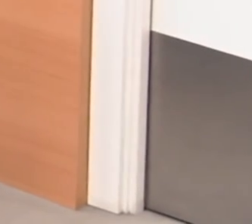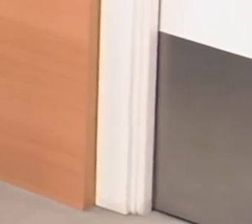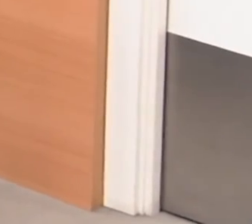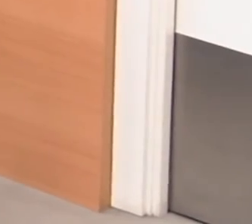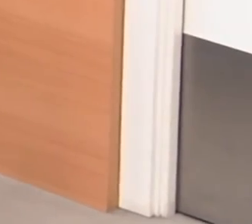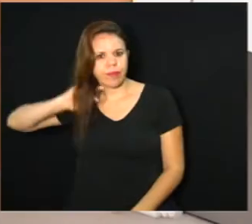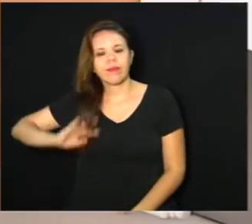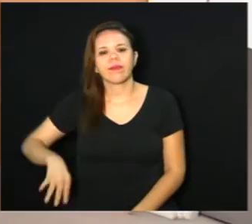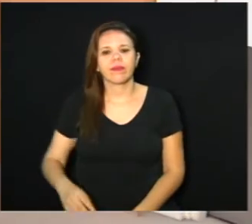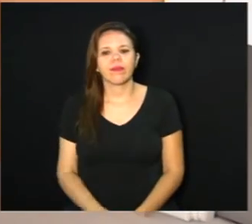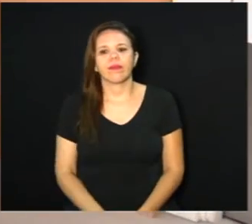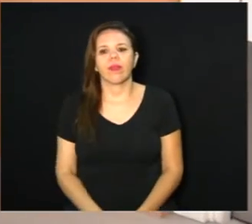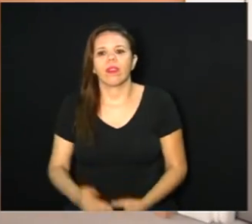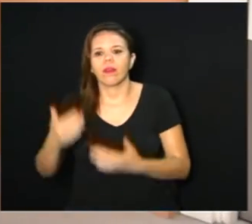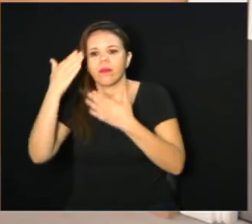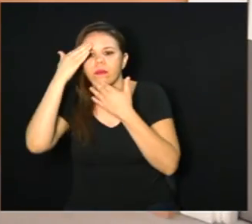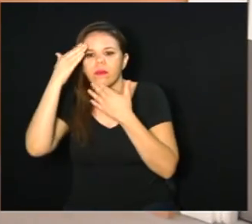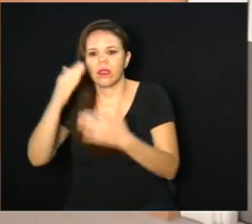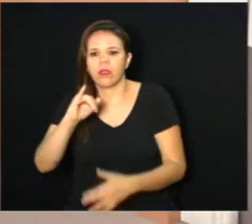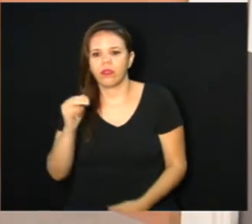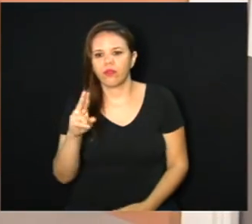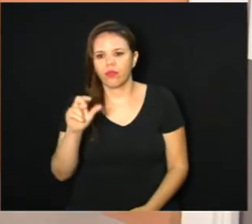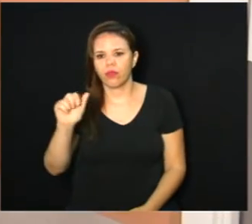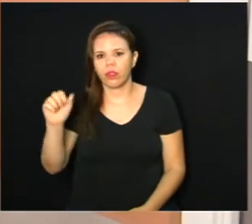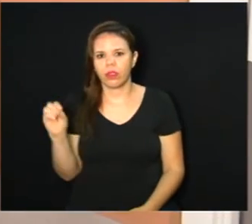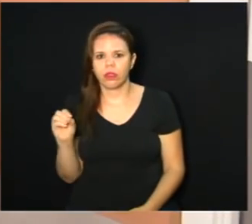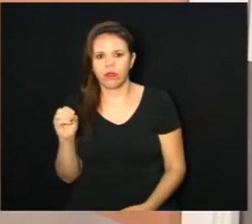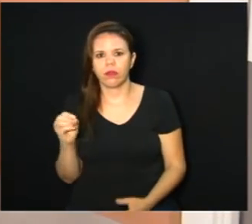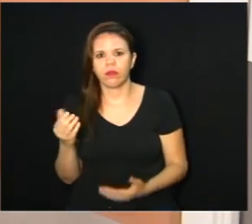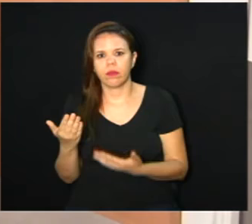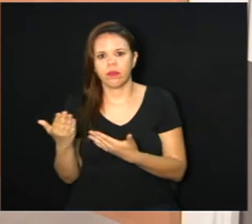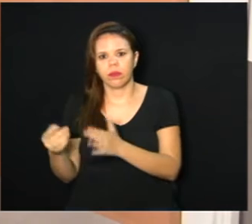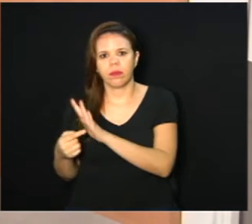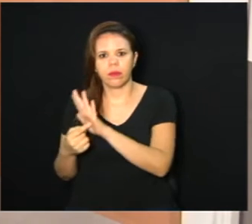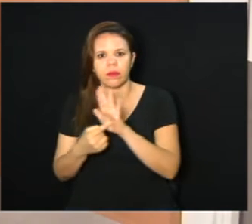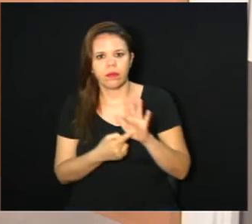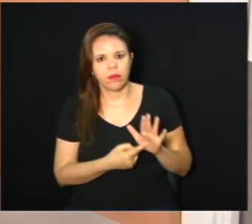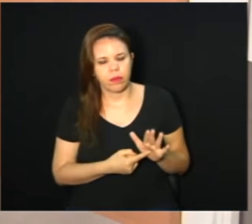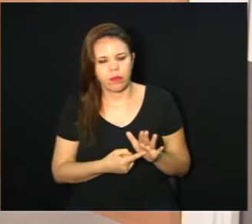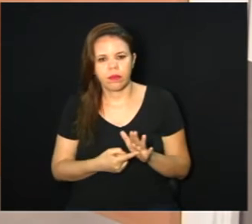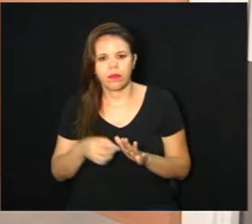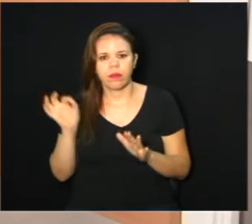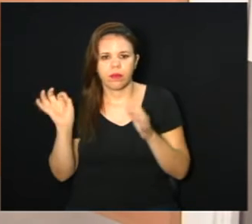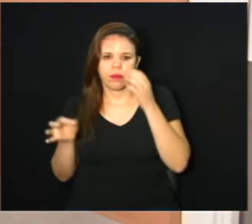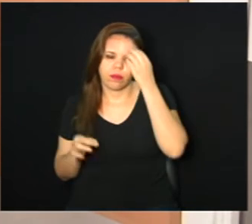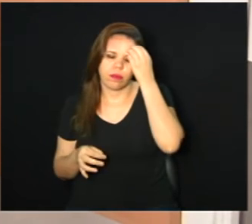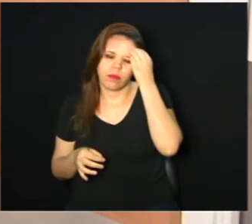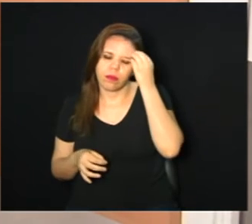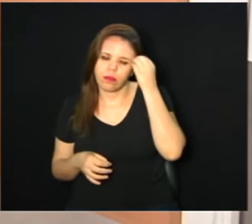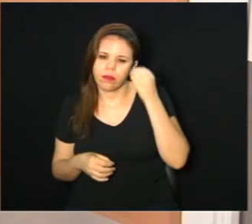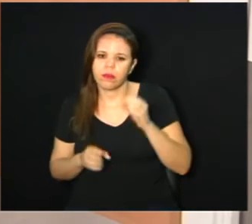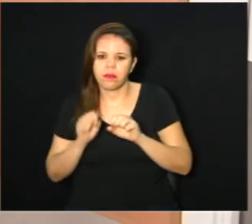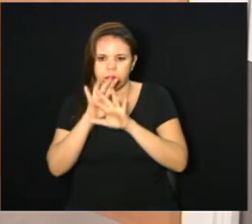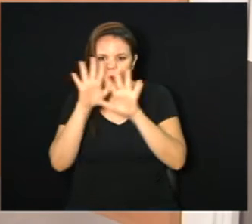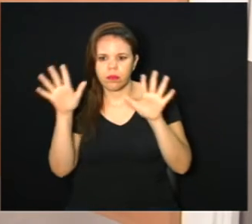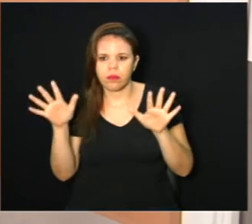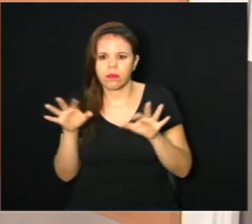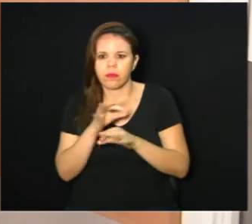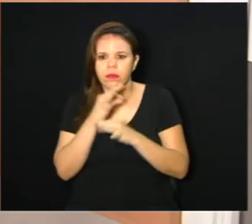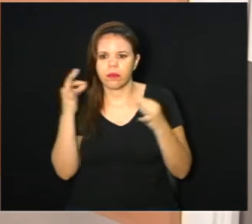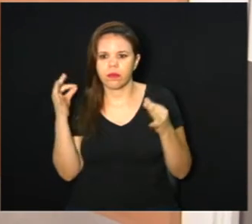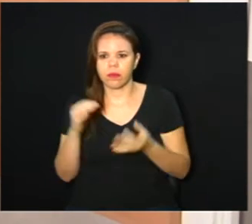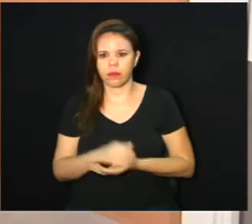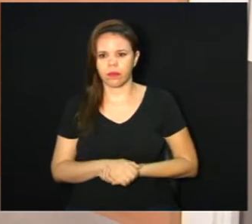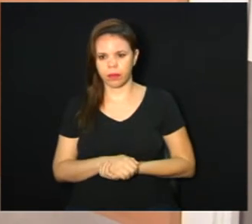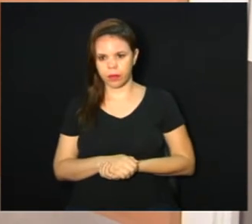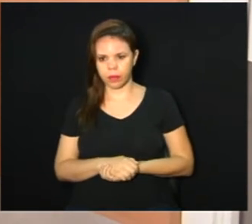Bem, obrigado, Juliano, pela sua apresentação. Com certeza muito esclarecedora.